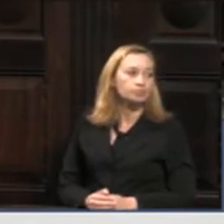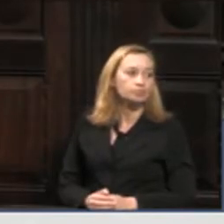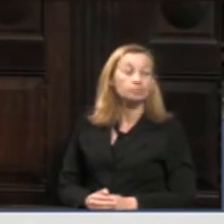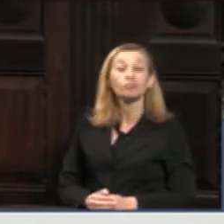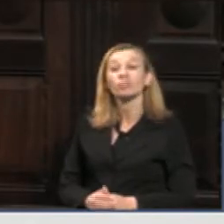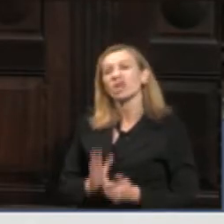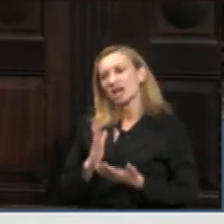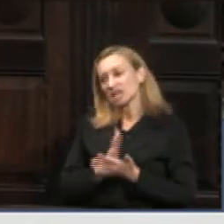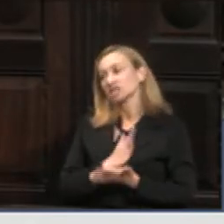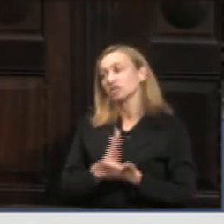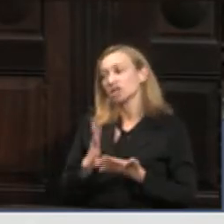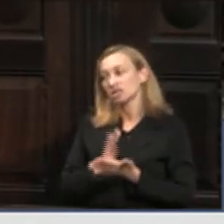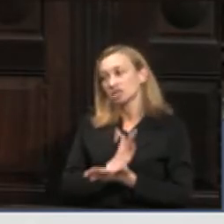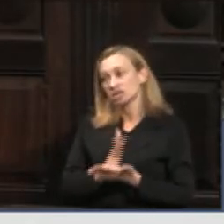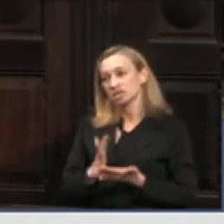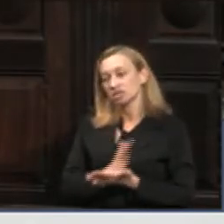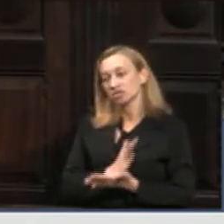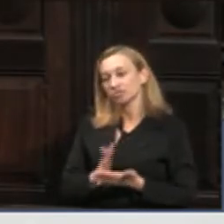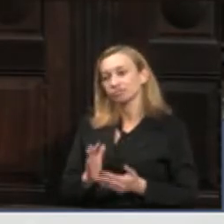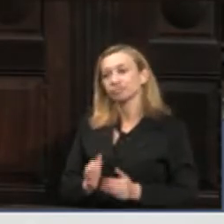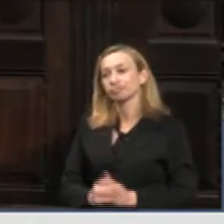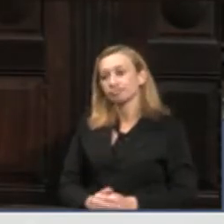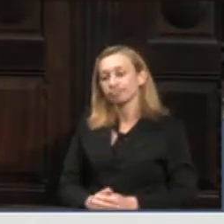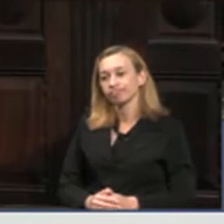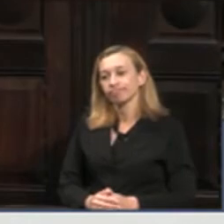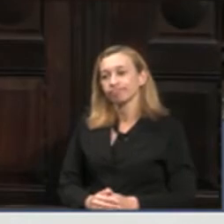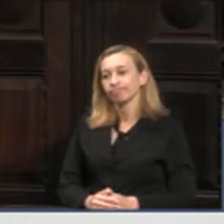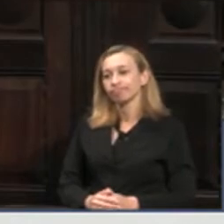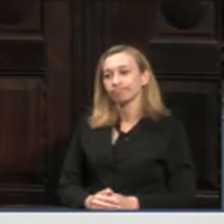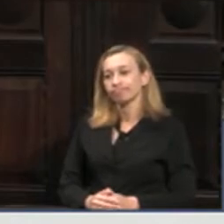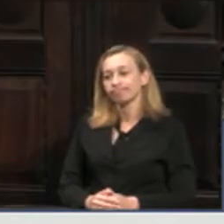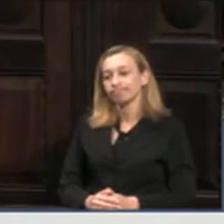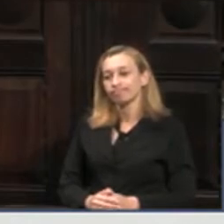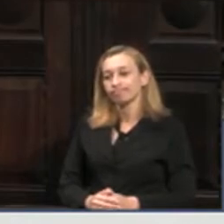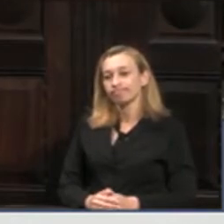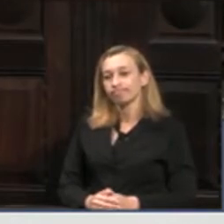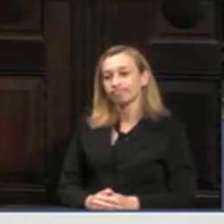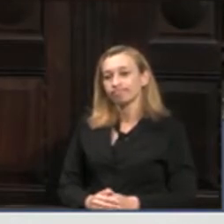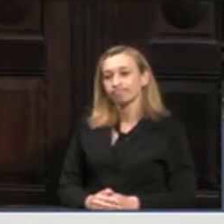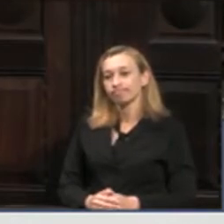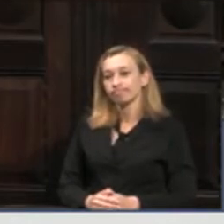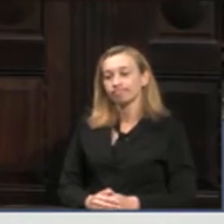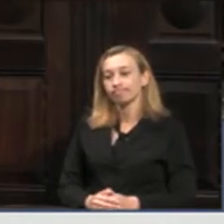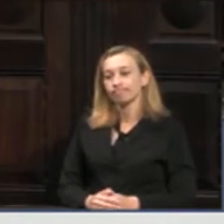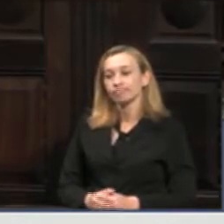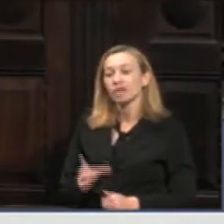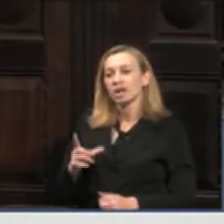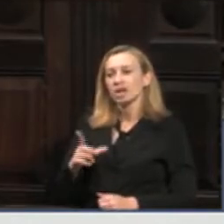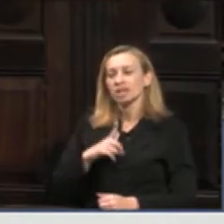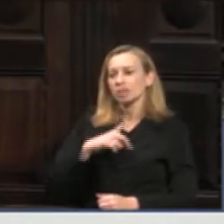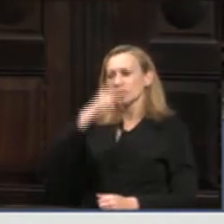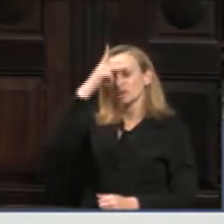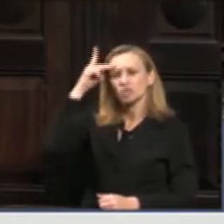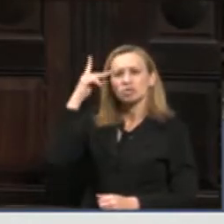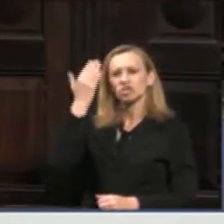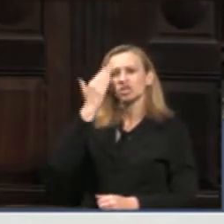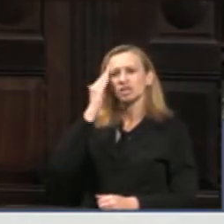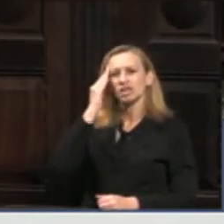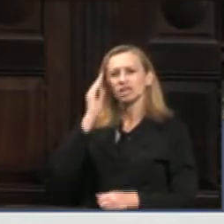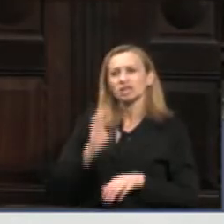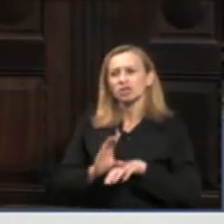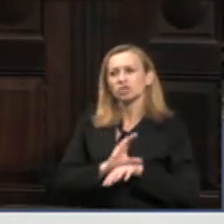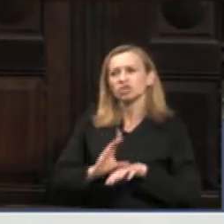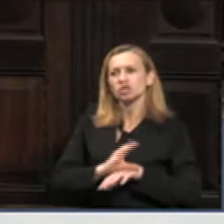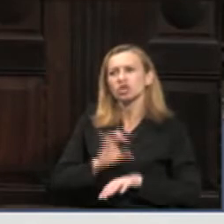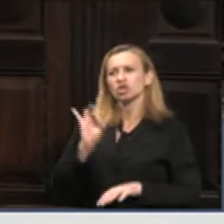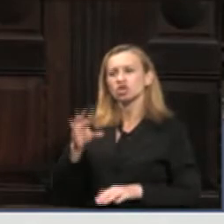Às vezes, há aqueles que entendem que a Constituição só deve